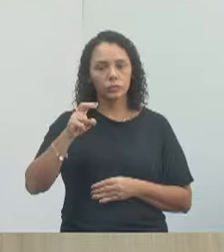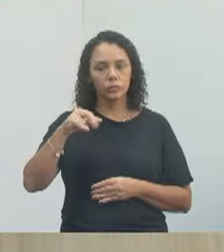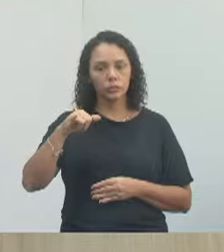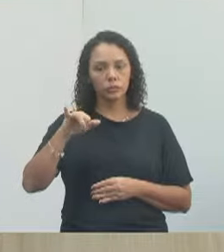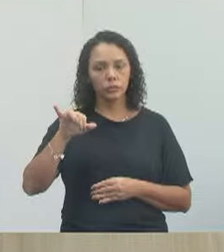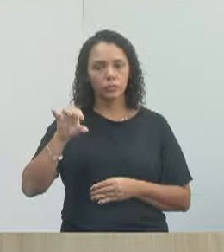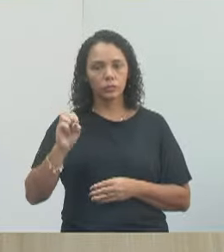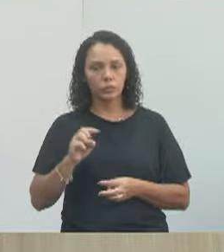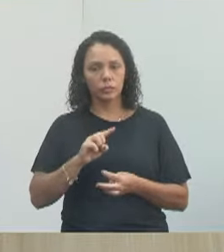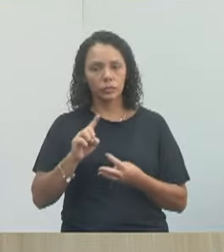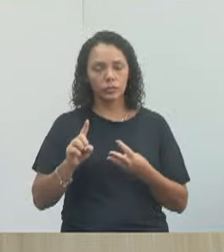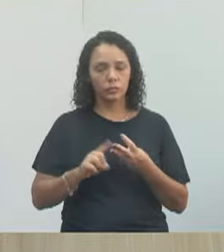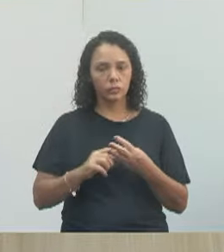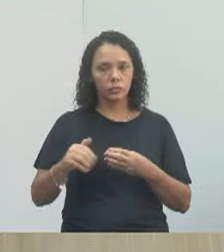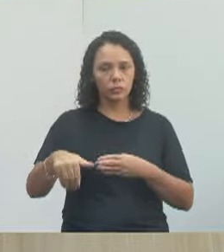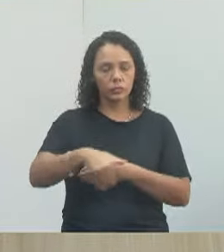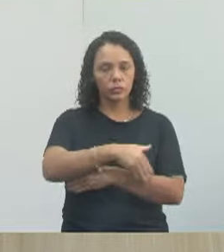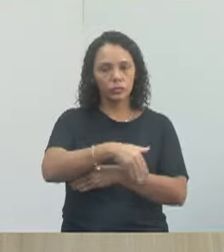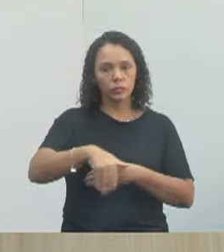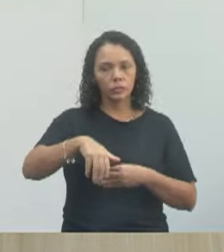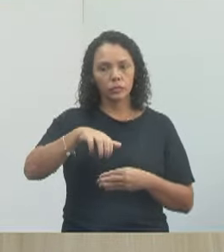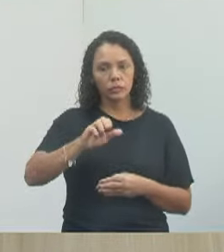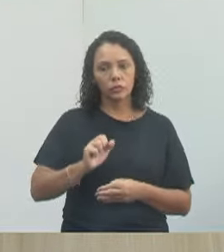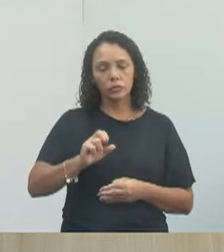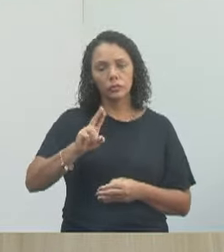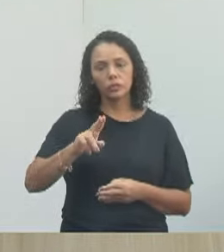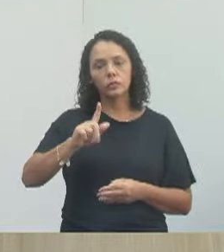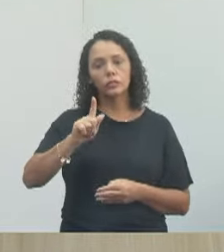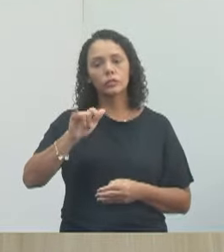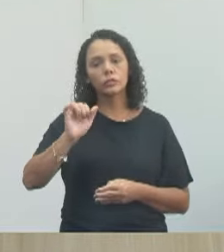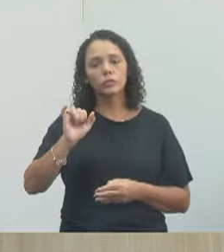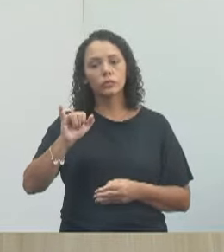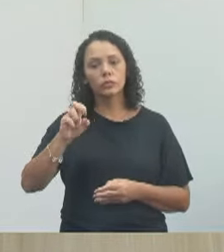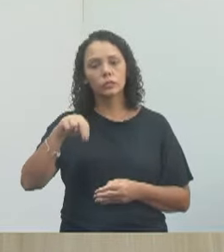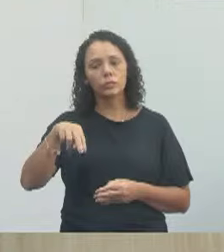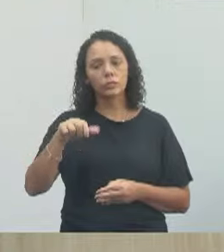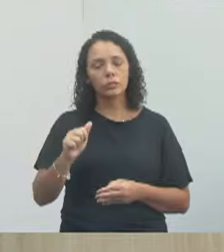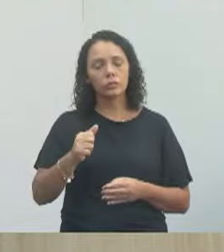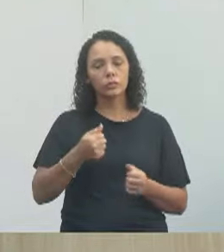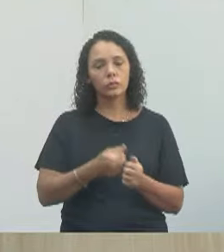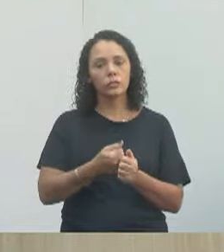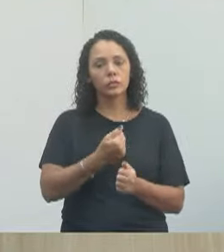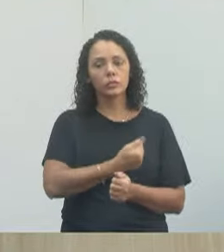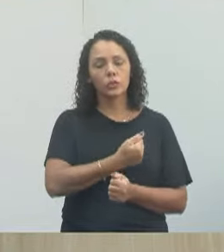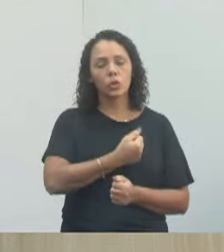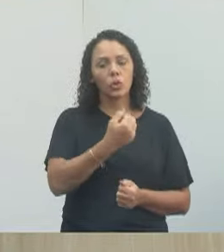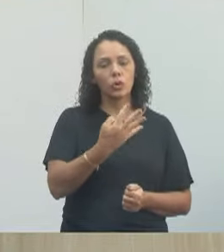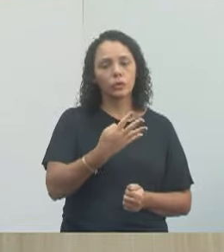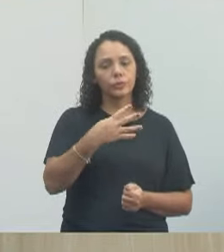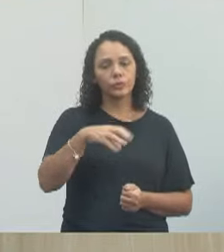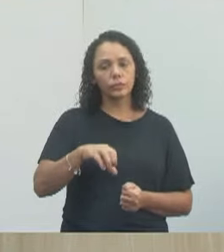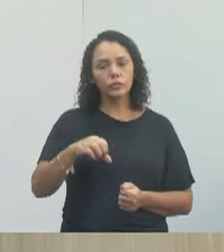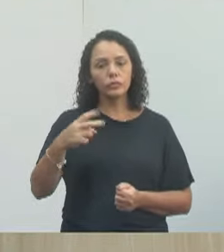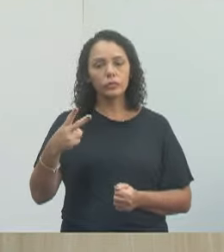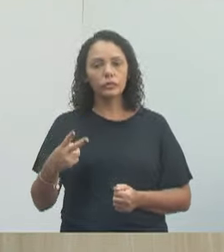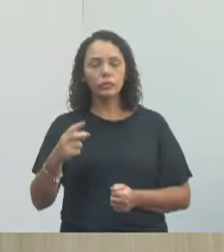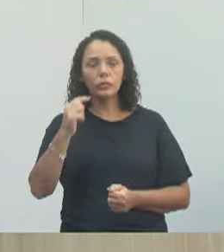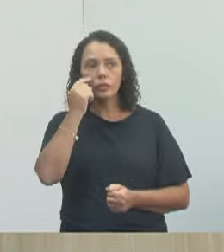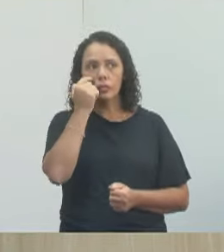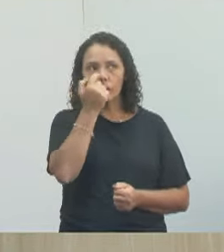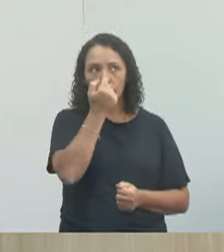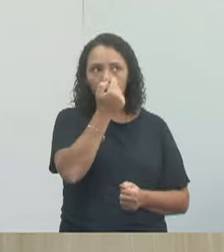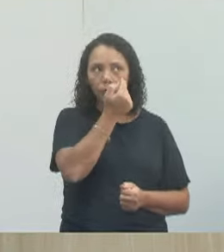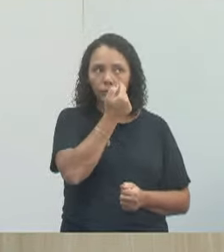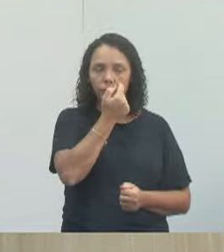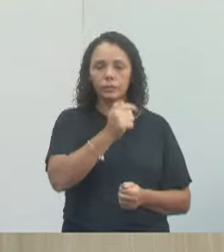TR Rua Gina Ribeiro de Carvalho próximo ao número 492 no parque meia-lua